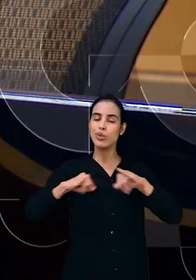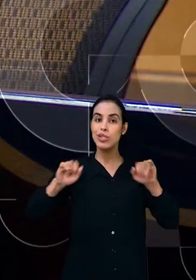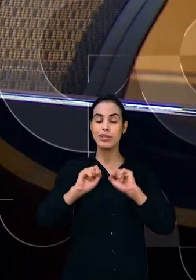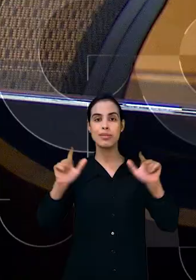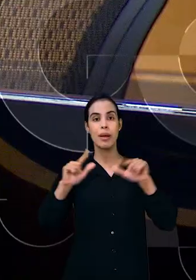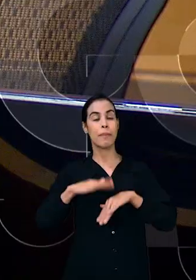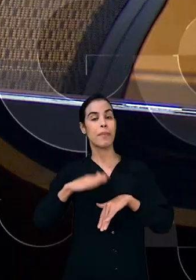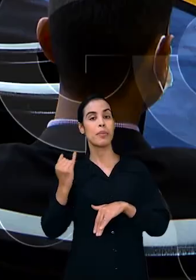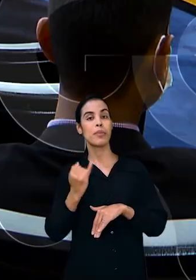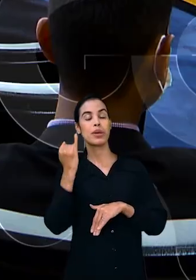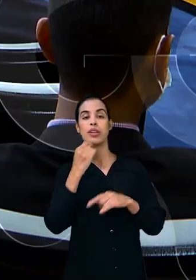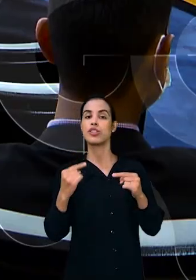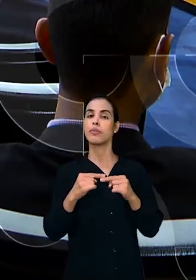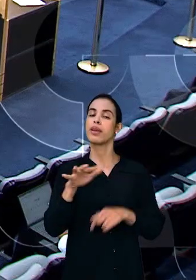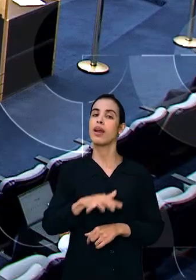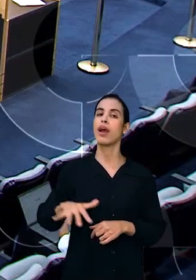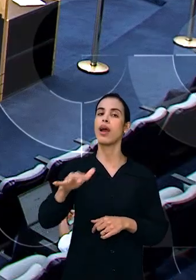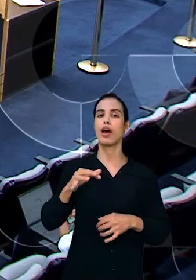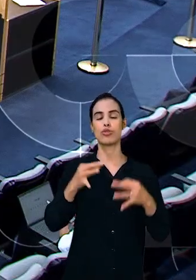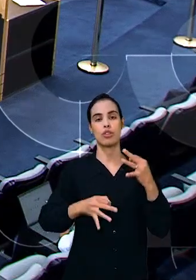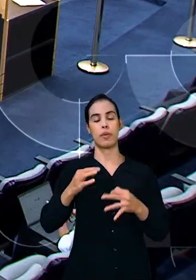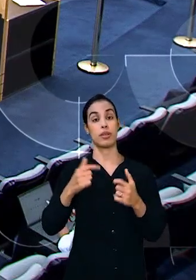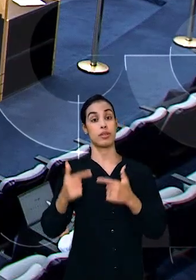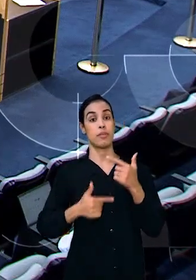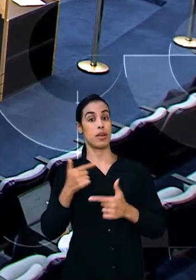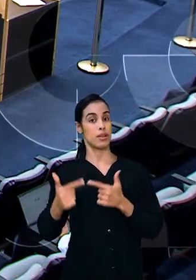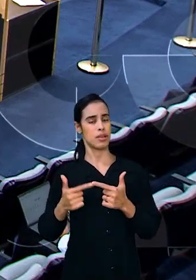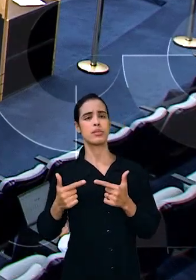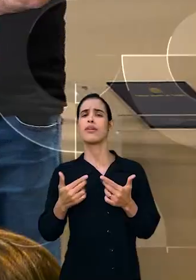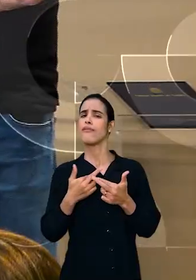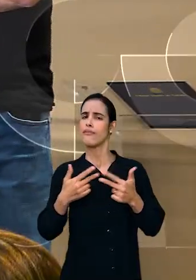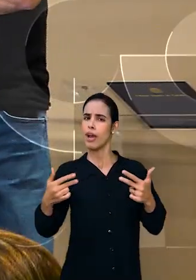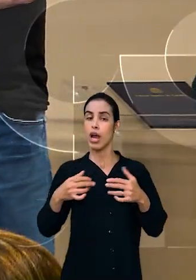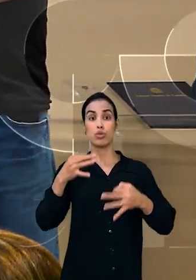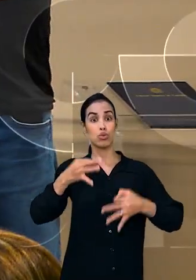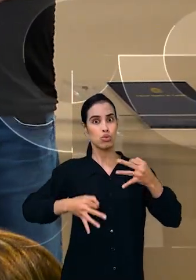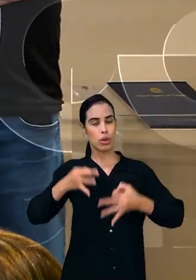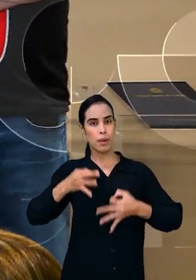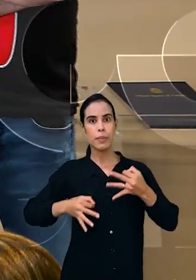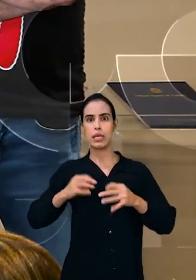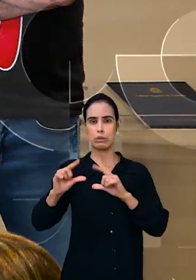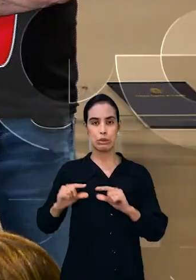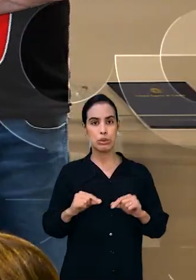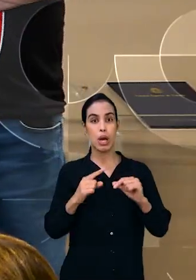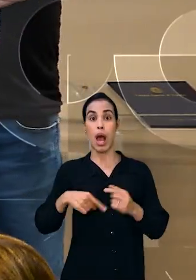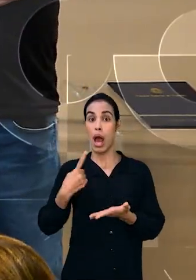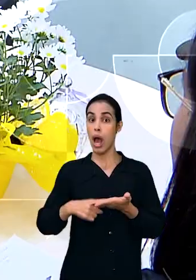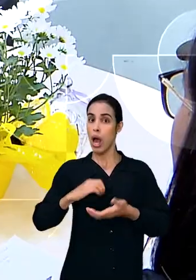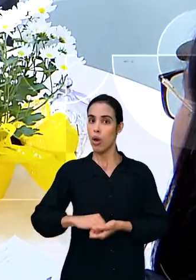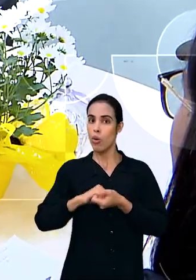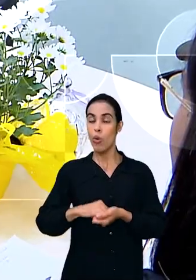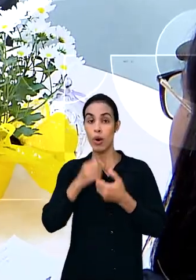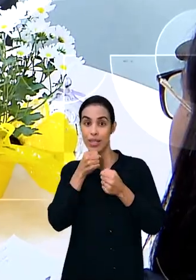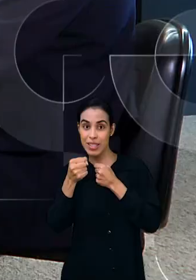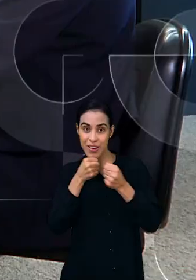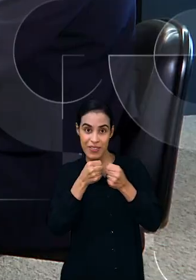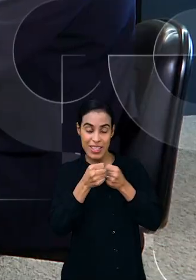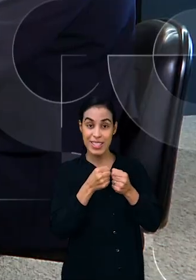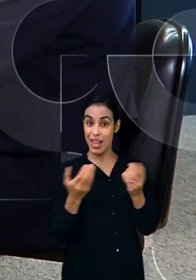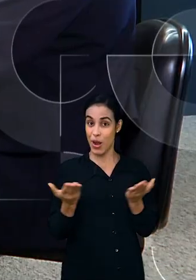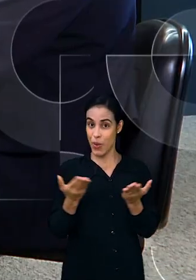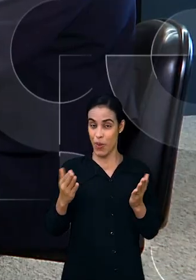TST traz notícias de destaque relacionadas ao universo trabalhista, julgamentos de grande repercussão, acordos